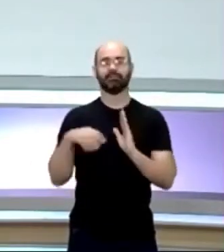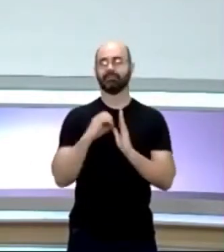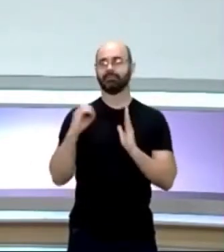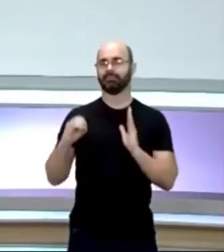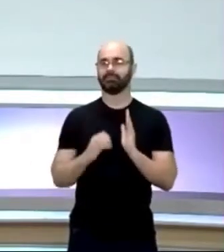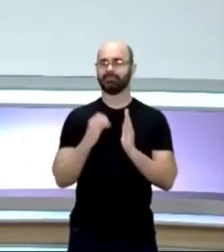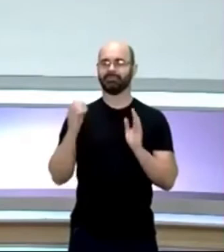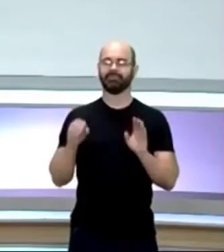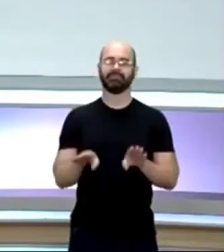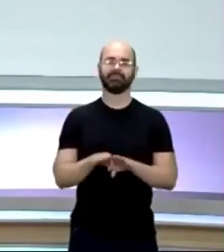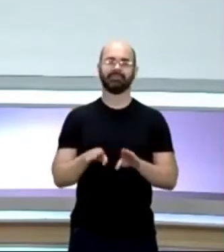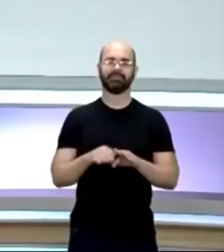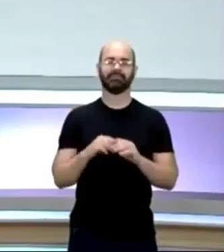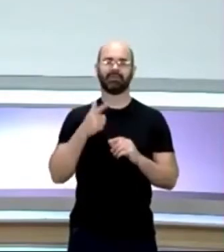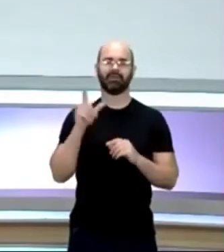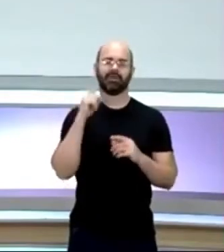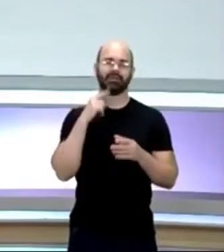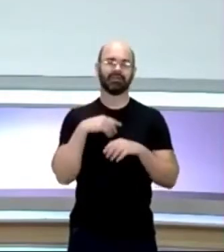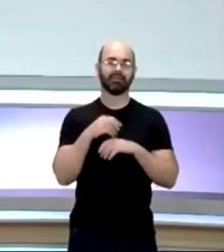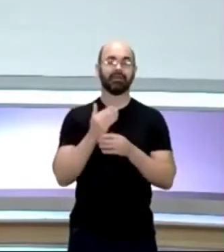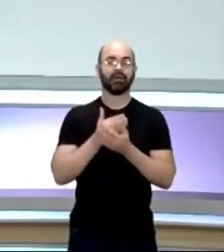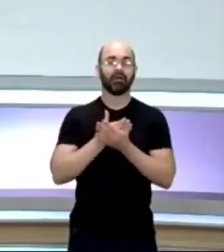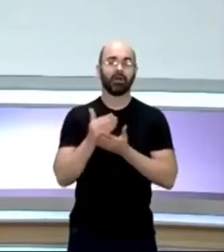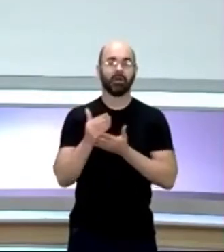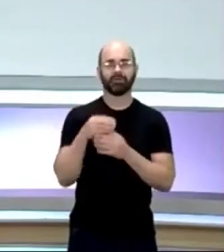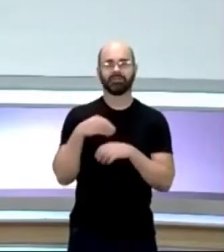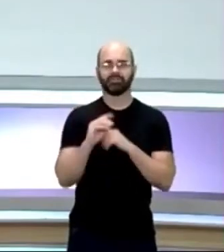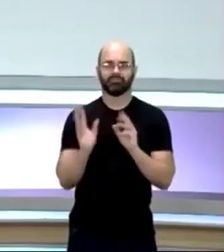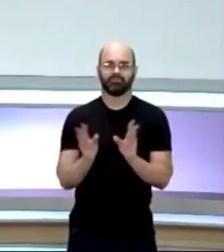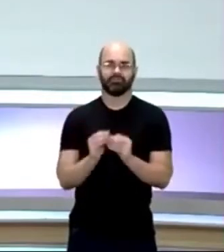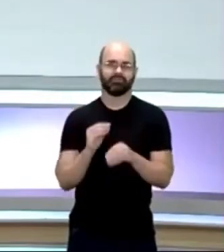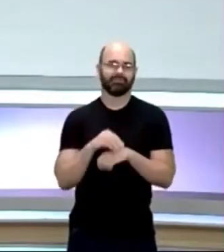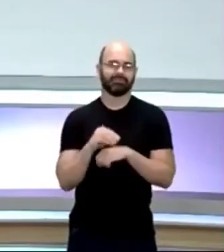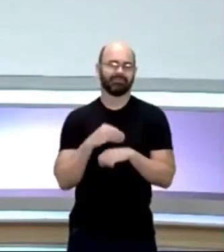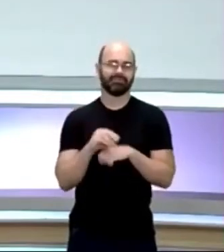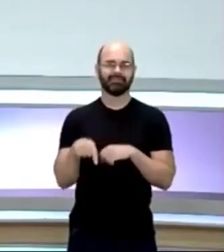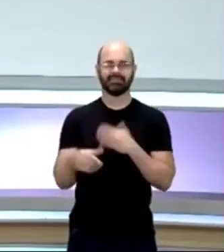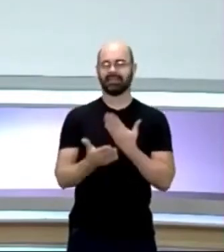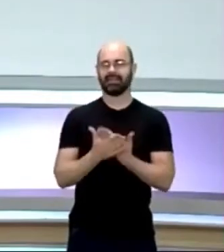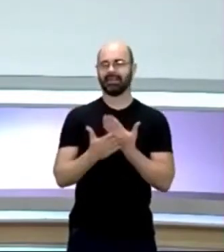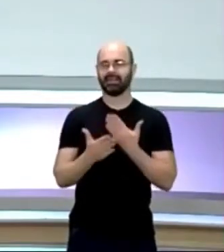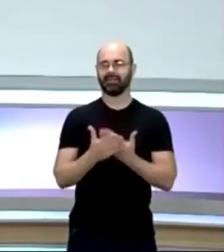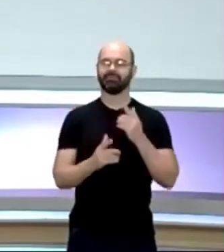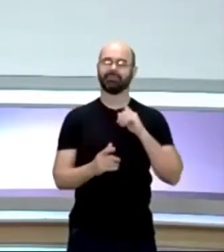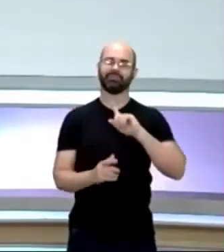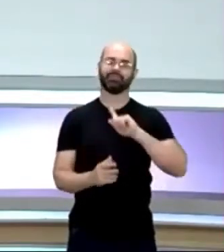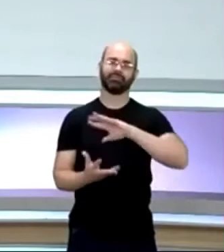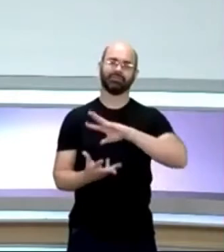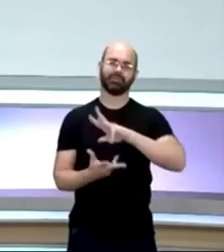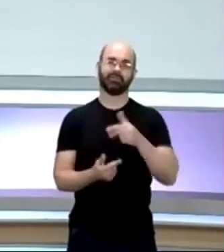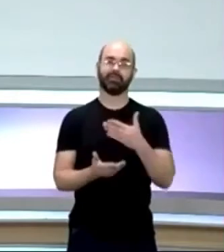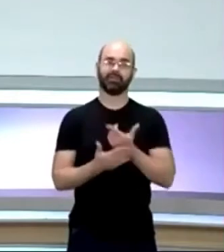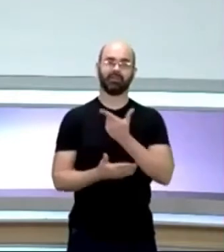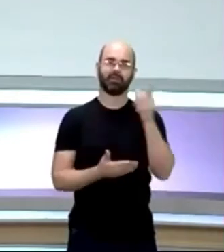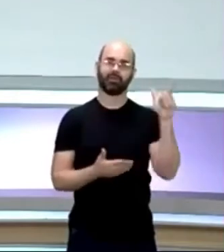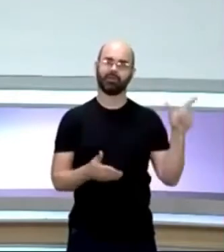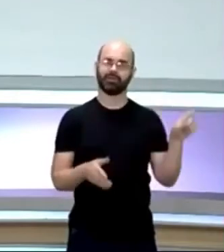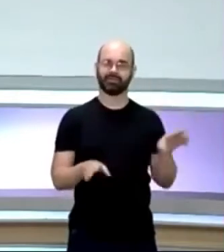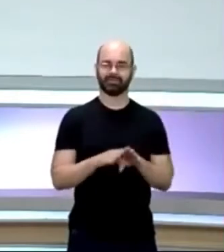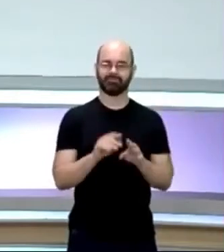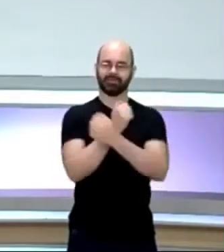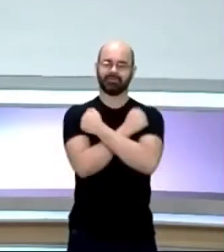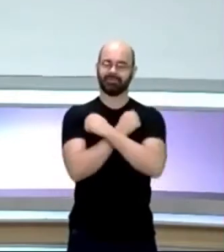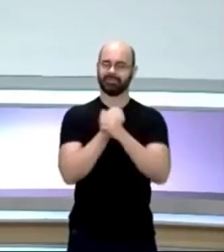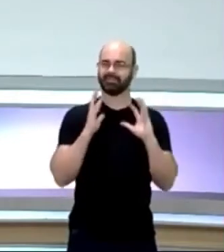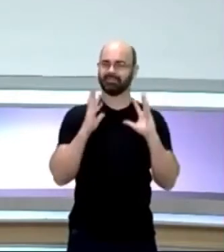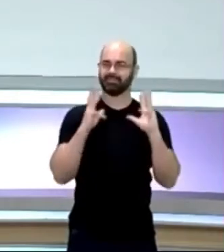nessas entradinhas aí para vocês se participarem das aulas aí de geografia e de outras também. Tá certo? Um forte